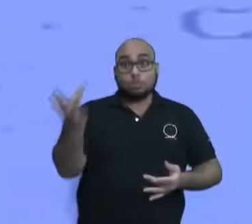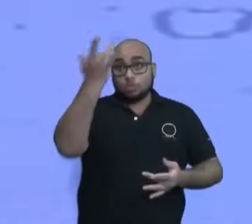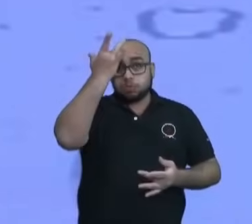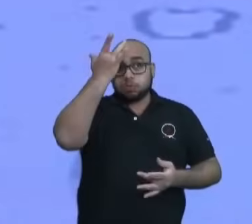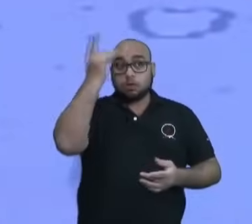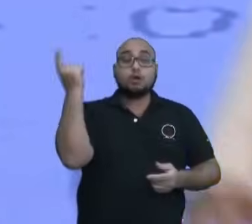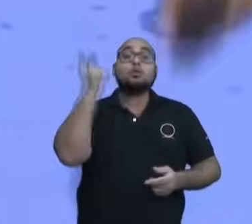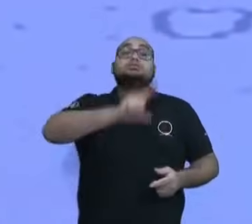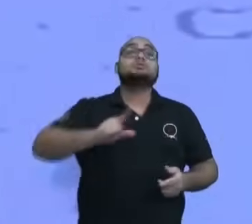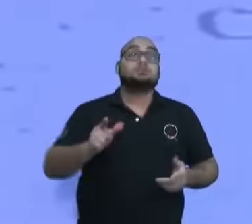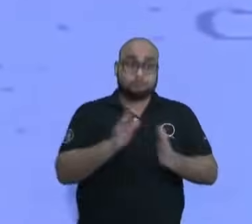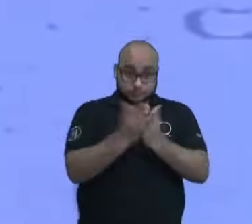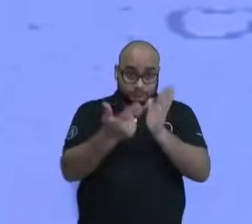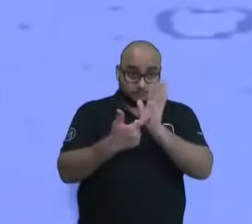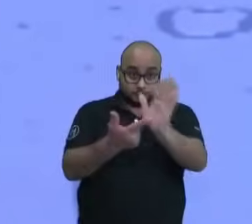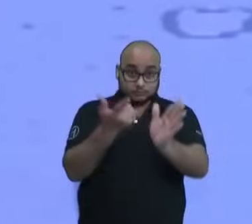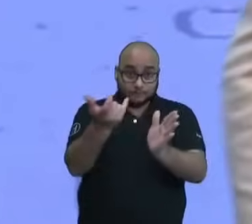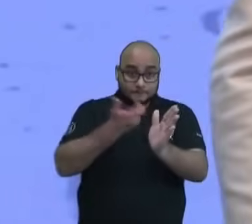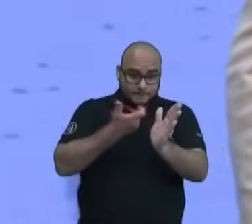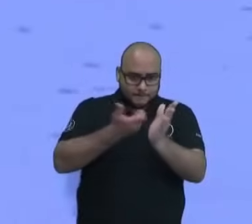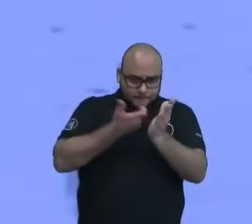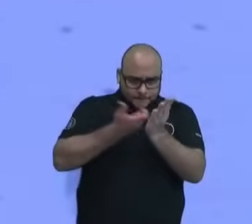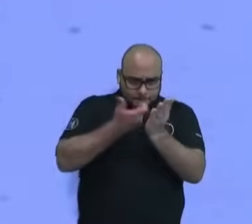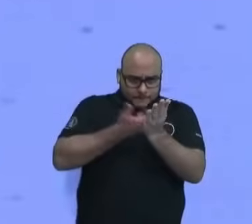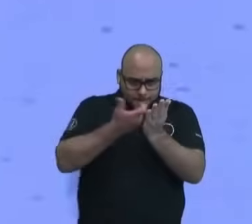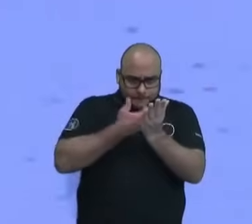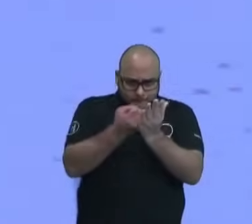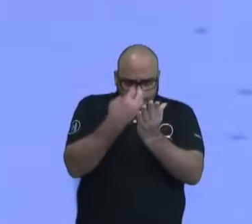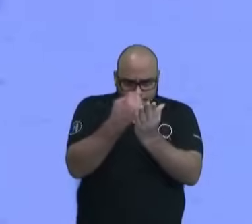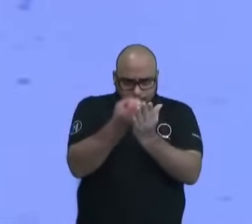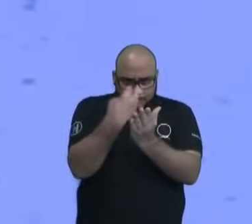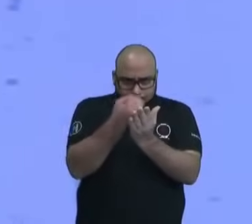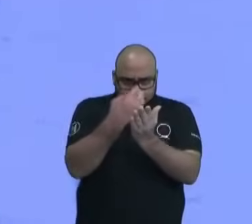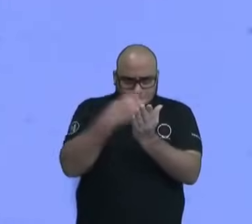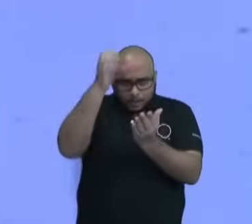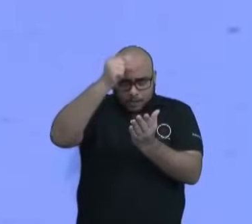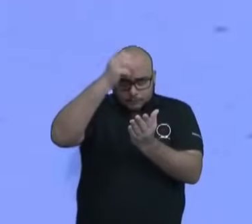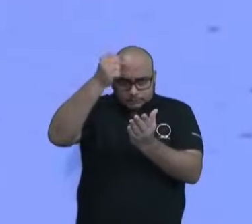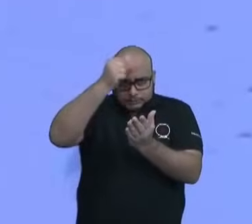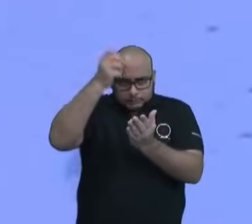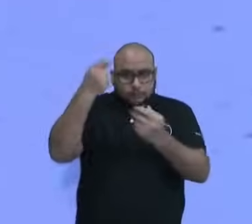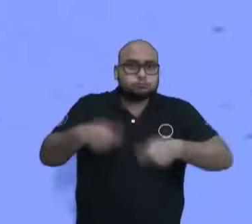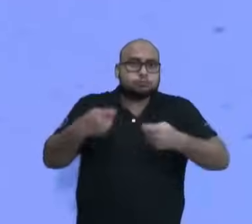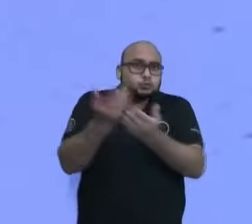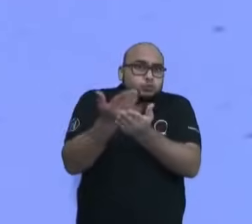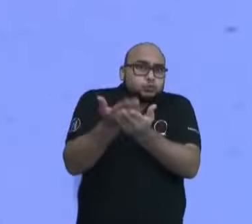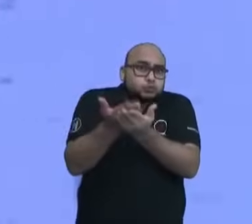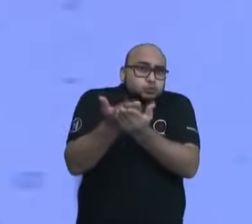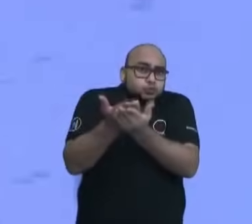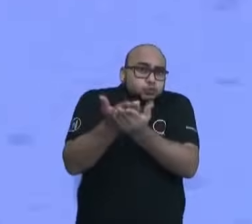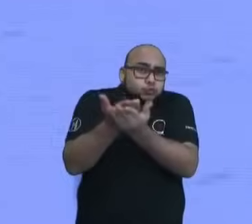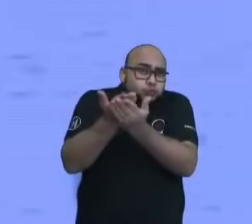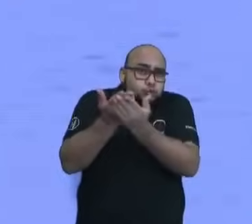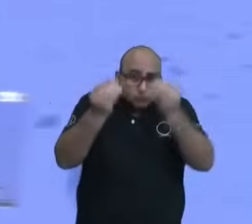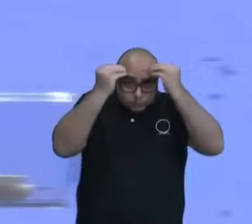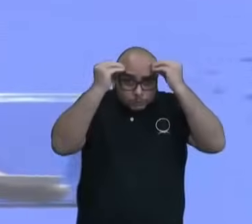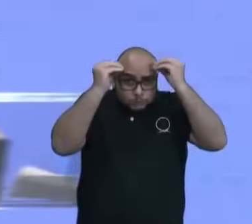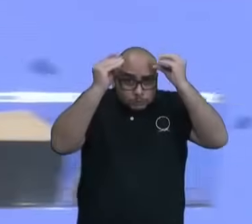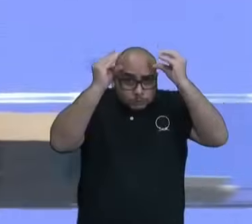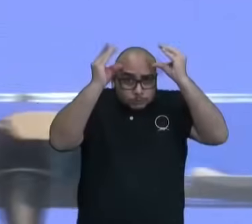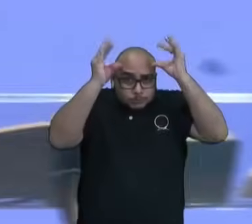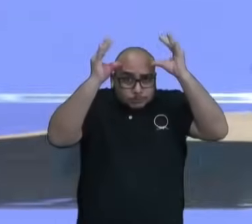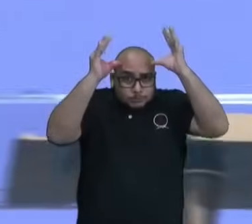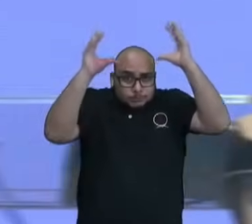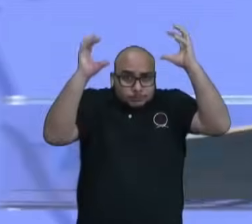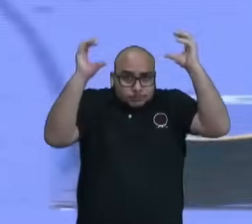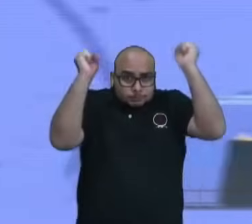que aprender e para amadurecer leva tempo e comida forte é para quem é maduro Ai